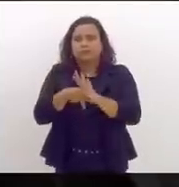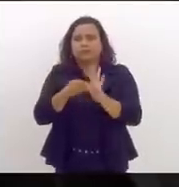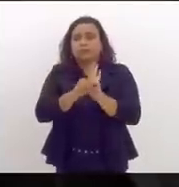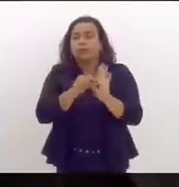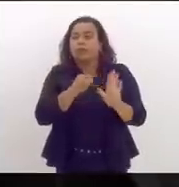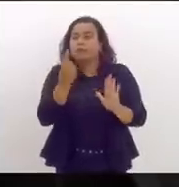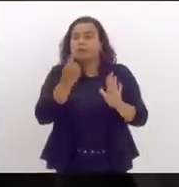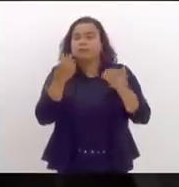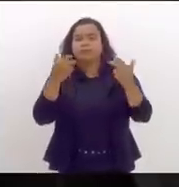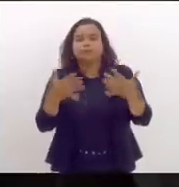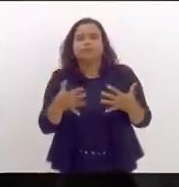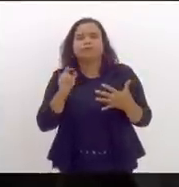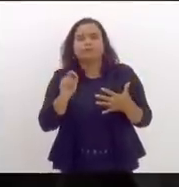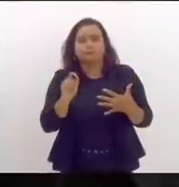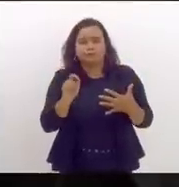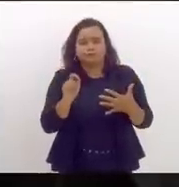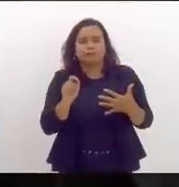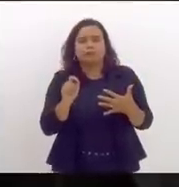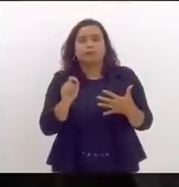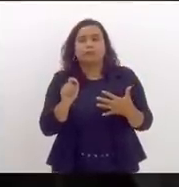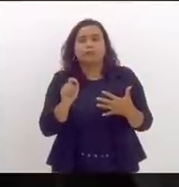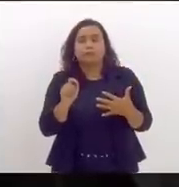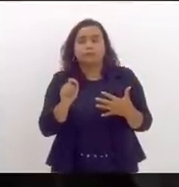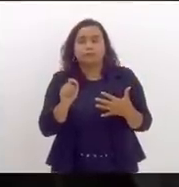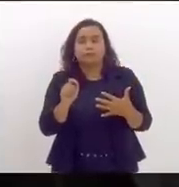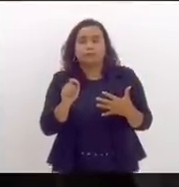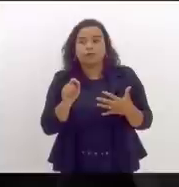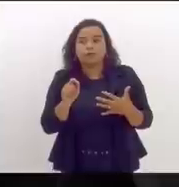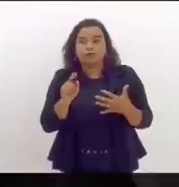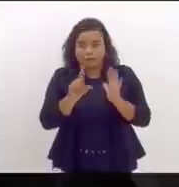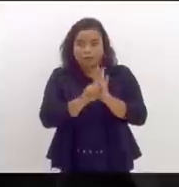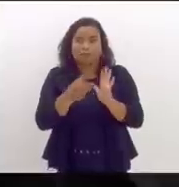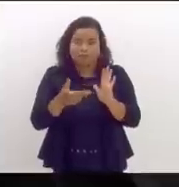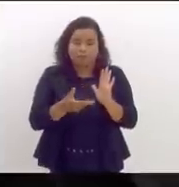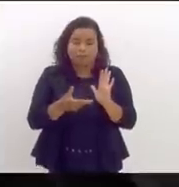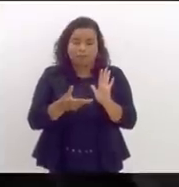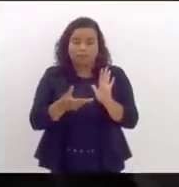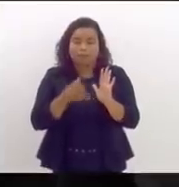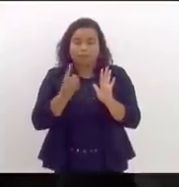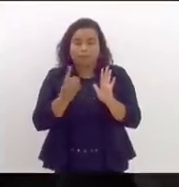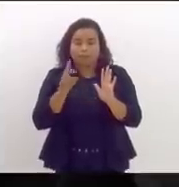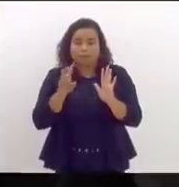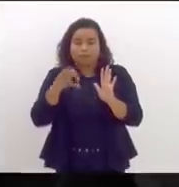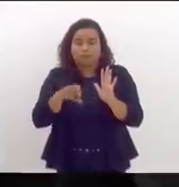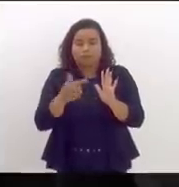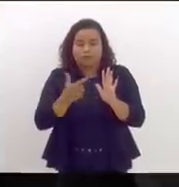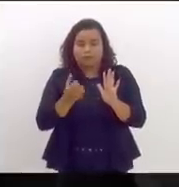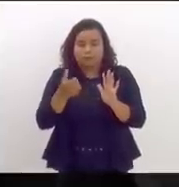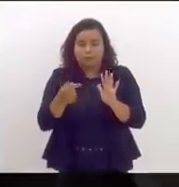que diz o ensino primeiro do artigo 8º da lei complementar Federal 159 de 17